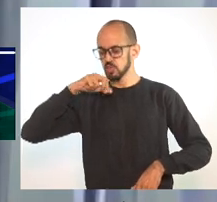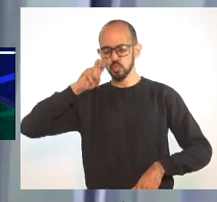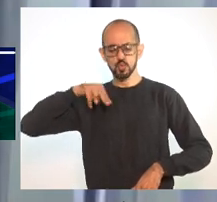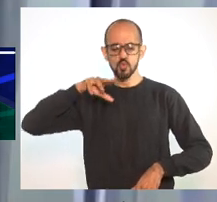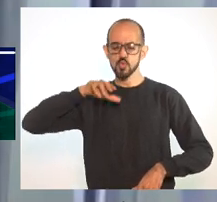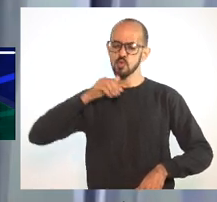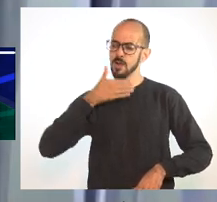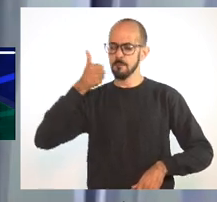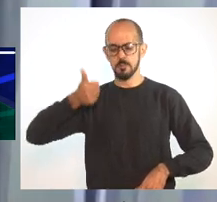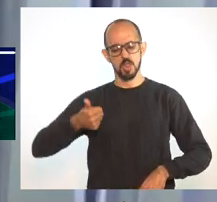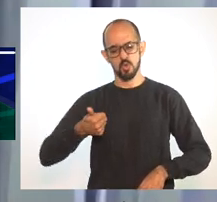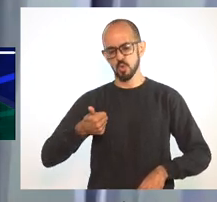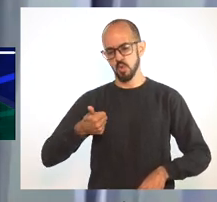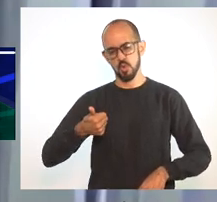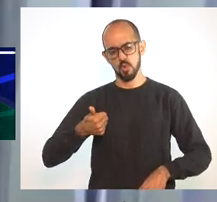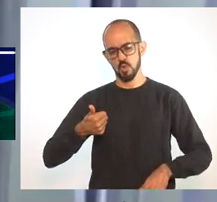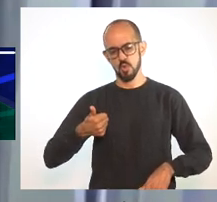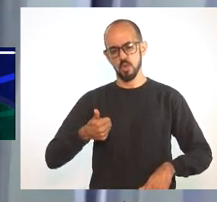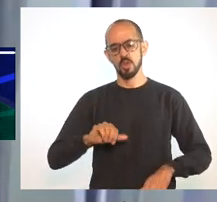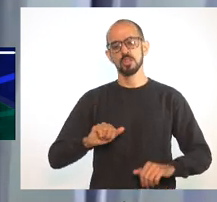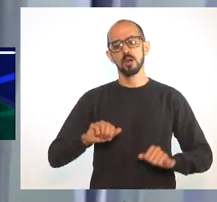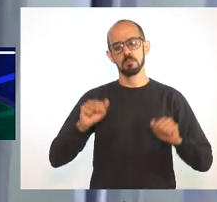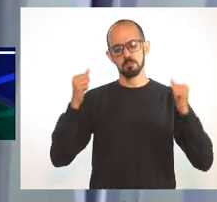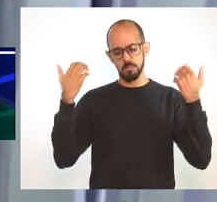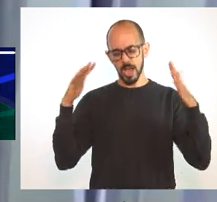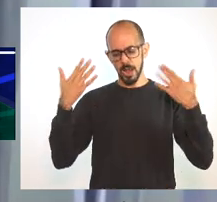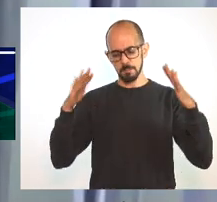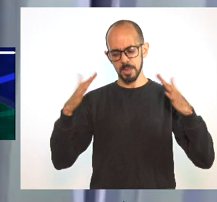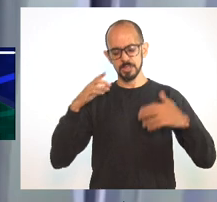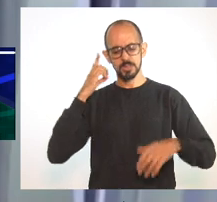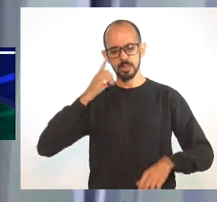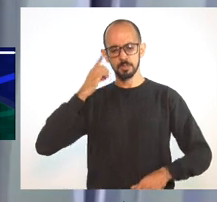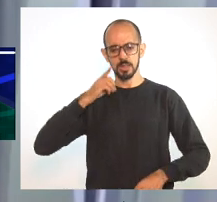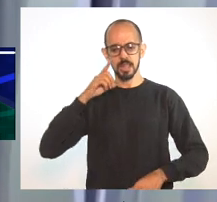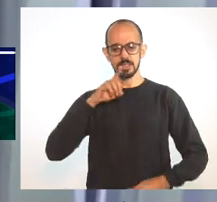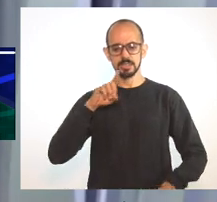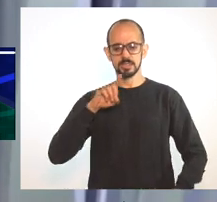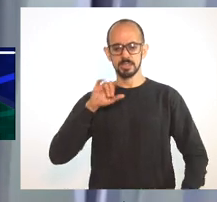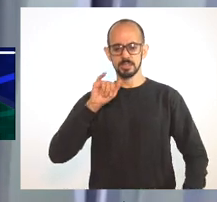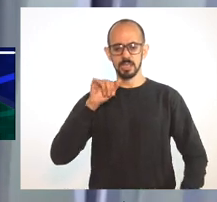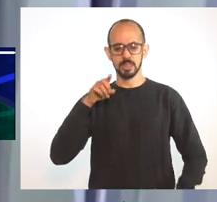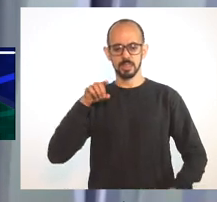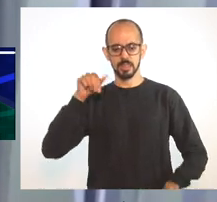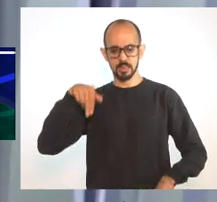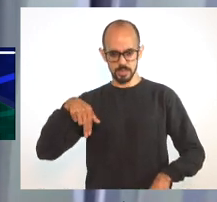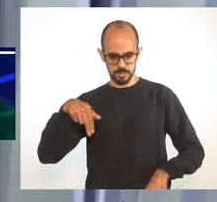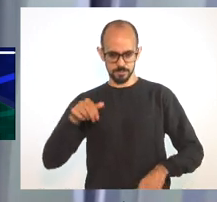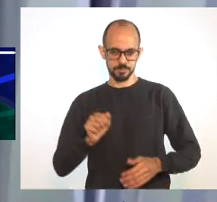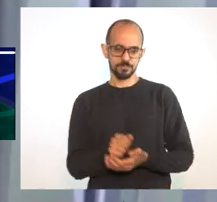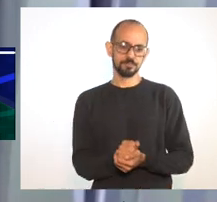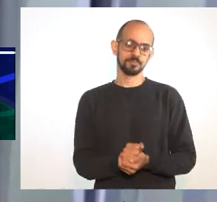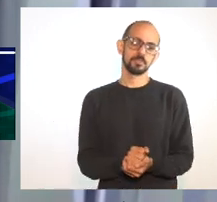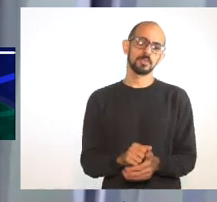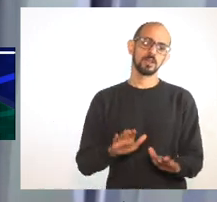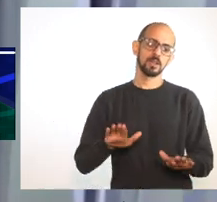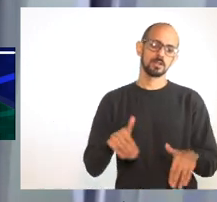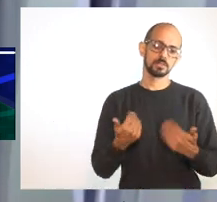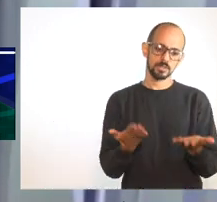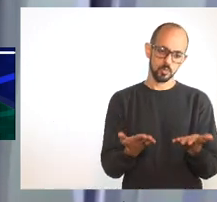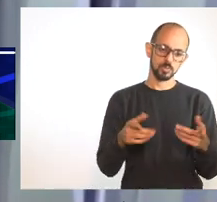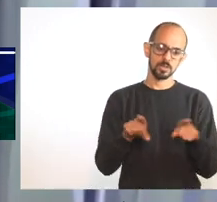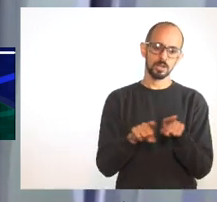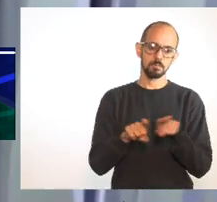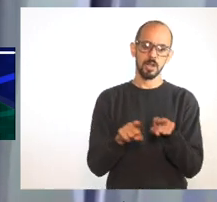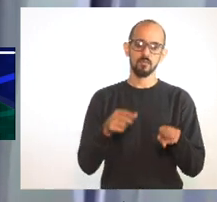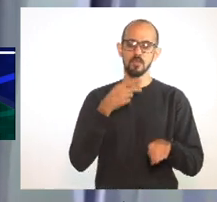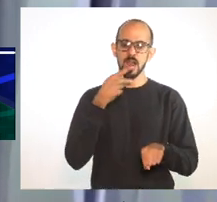esse registro, cumprimentar a deputada Zeidan mais uma vez. E queria também, deputada enfermeira Regiane, dizer da